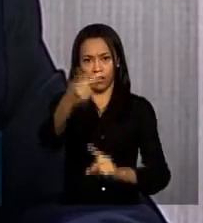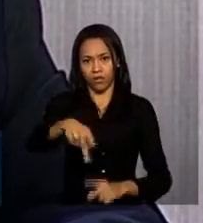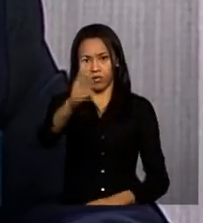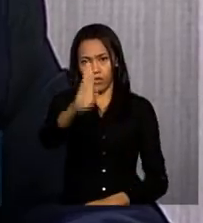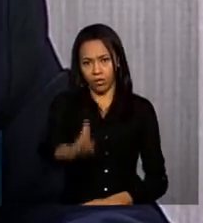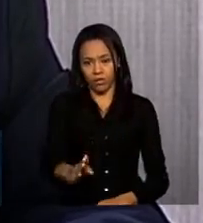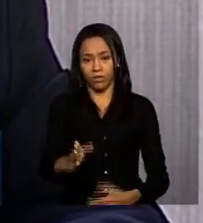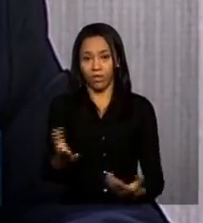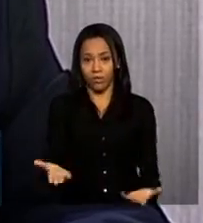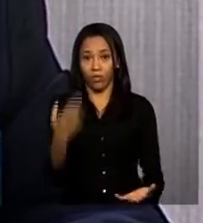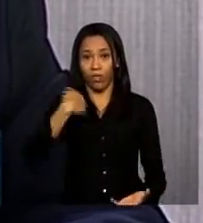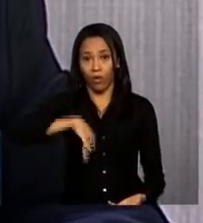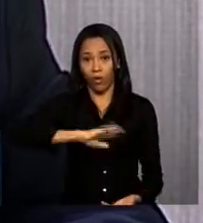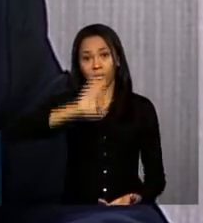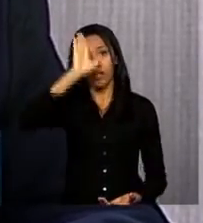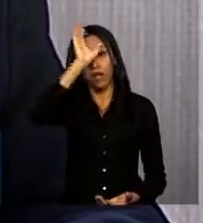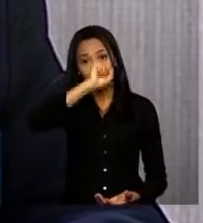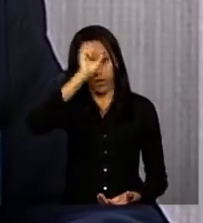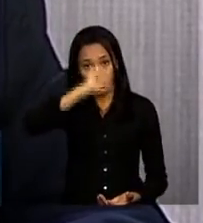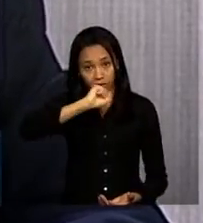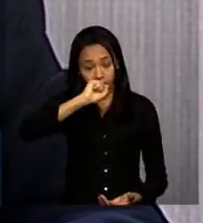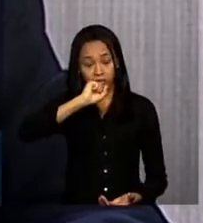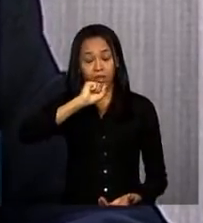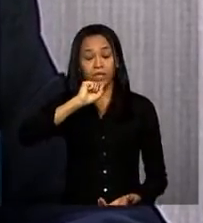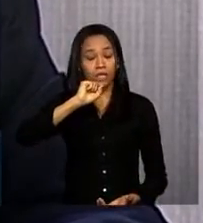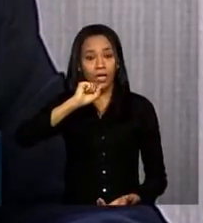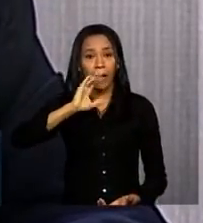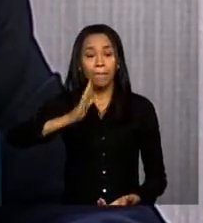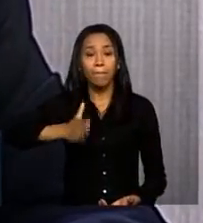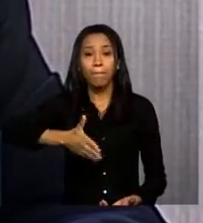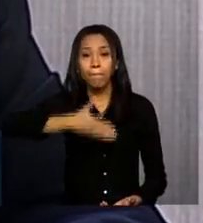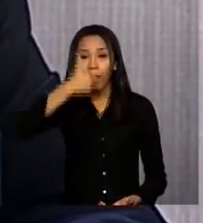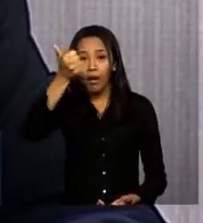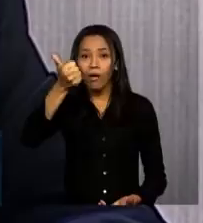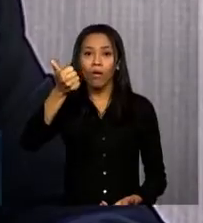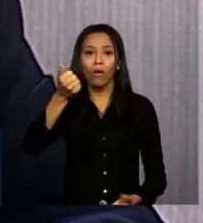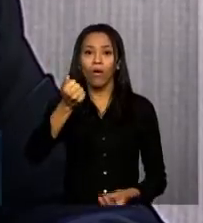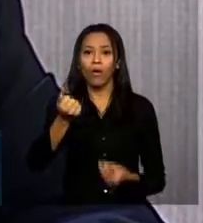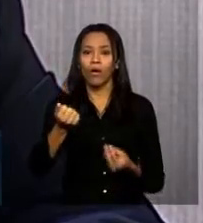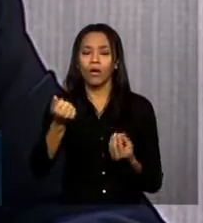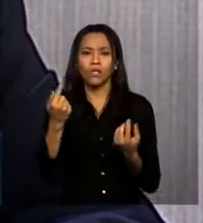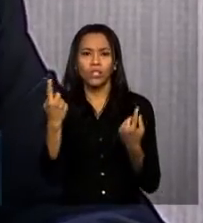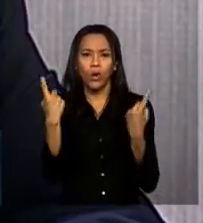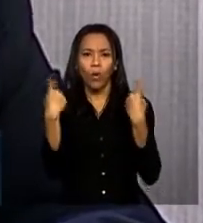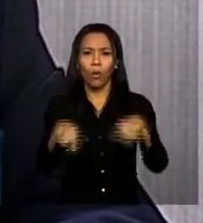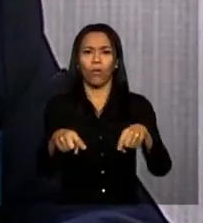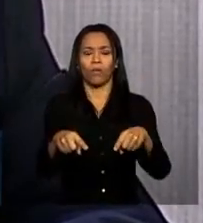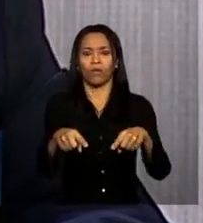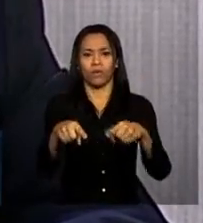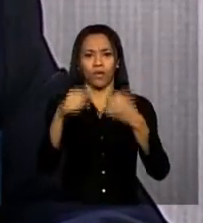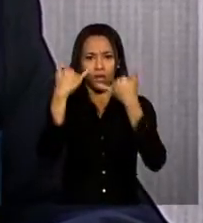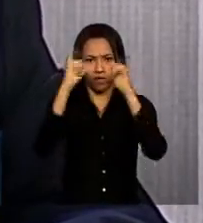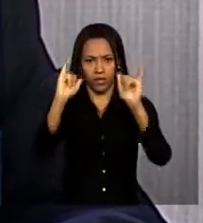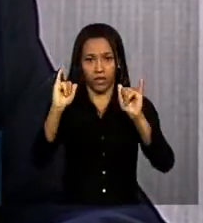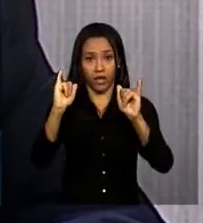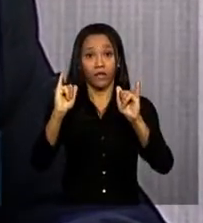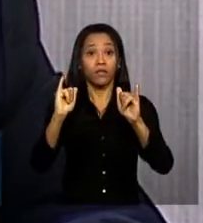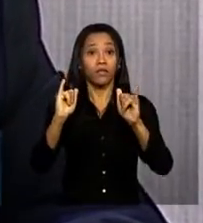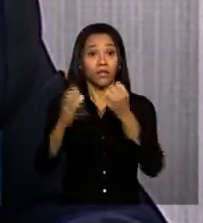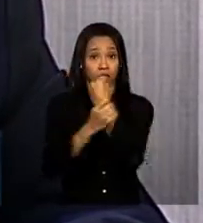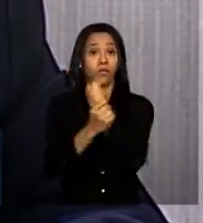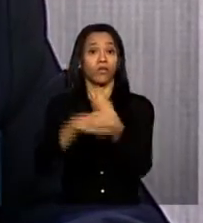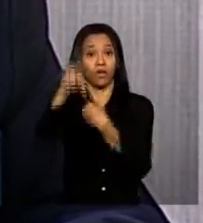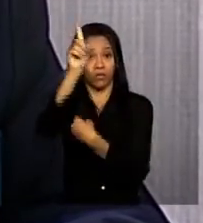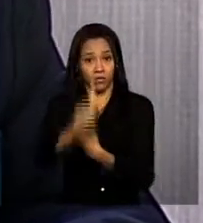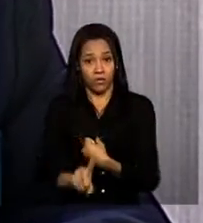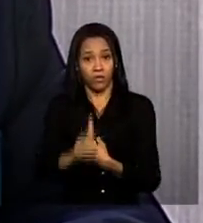E nós aprendemos que a melhor forma, a forma mais eficaz de proteger esses direitos fundamentais